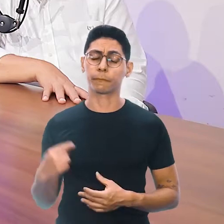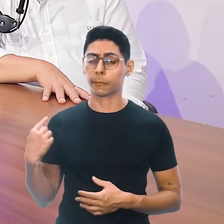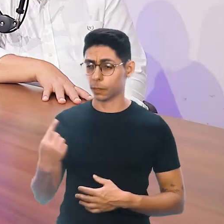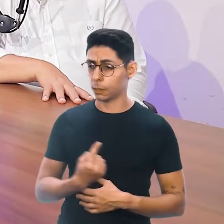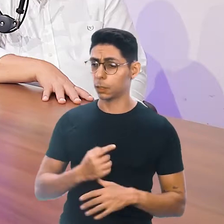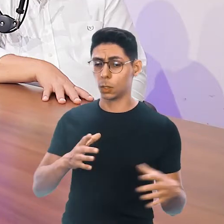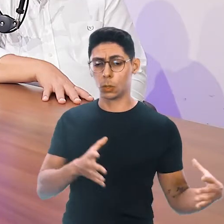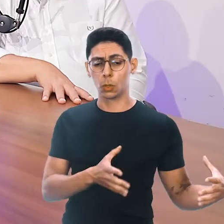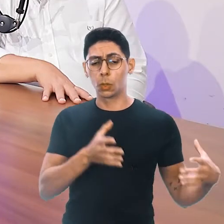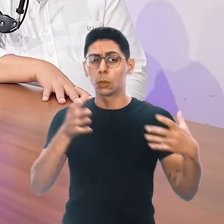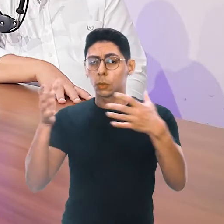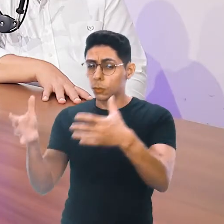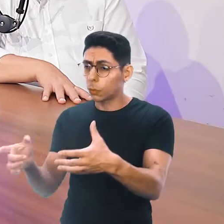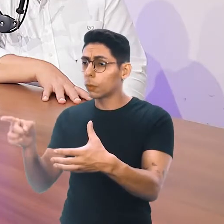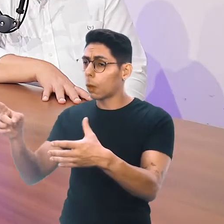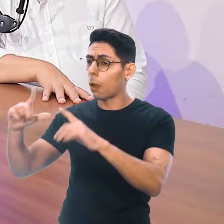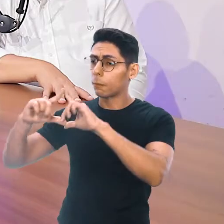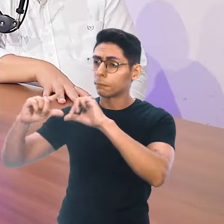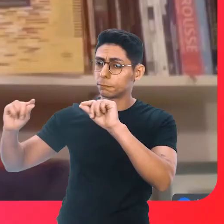Brasília, e